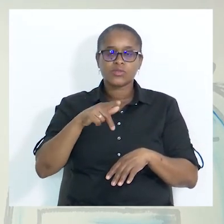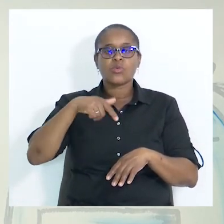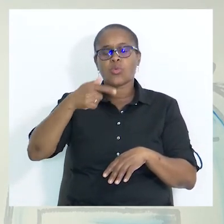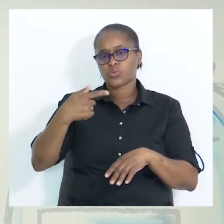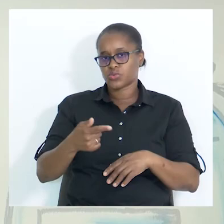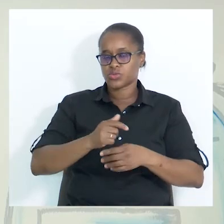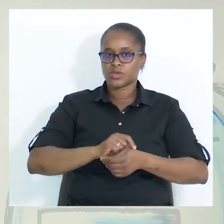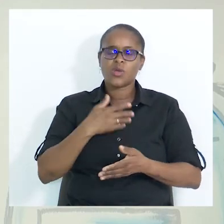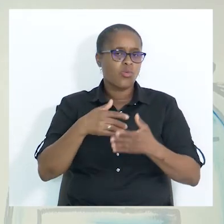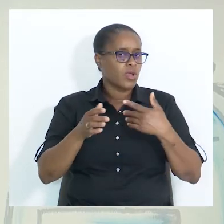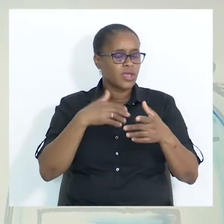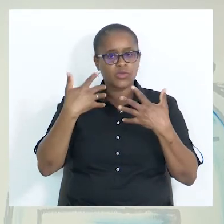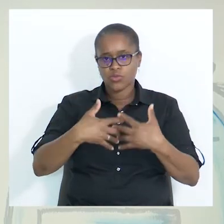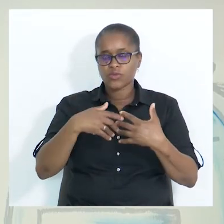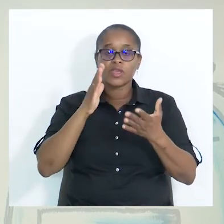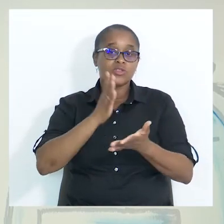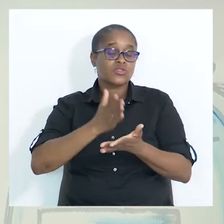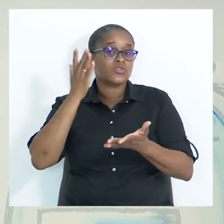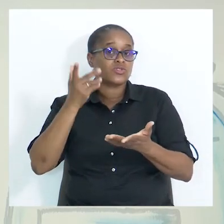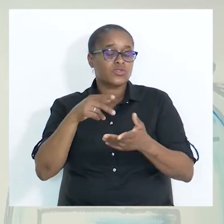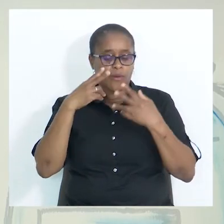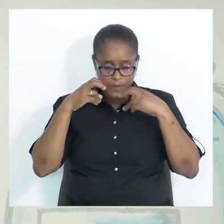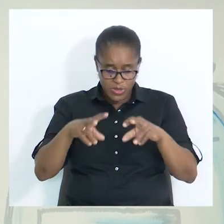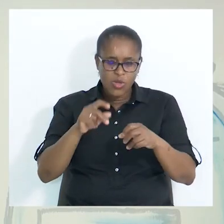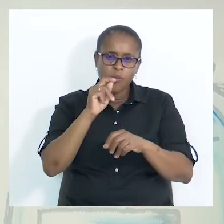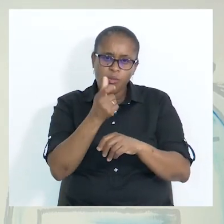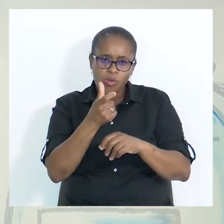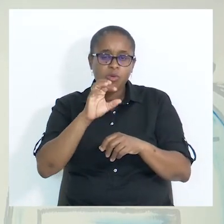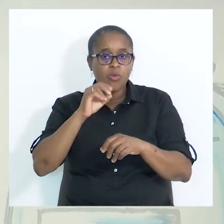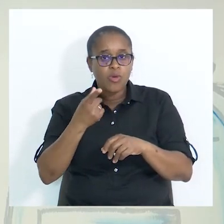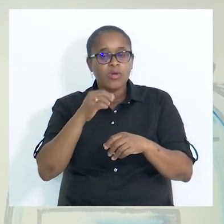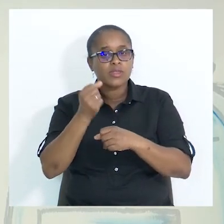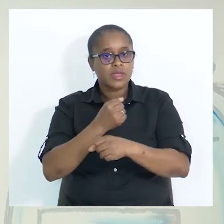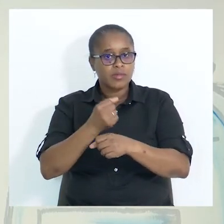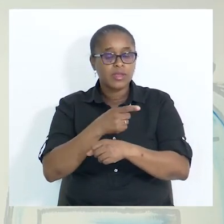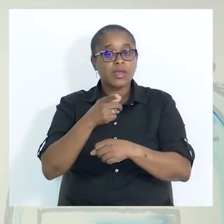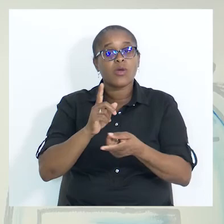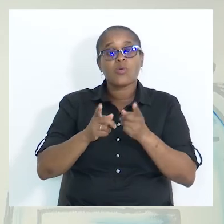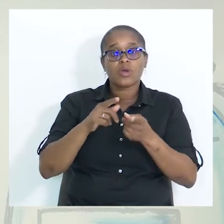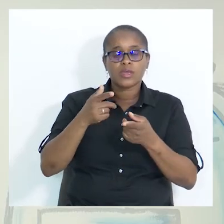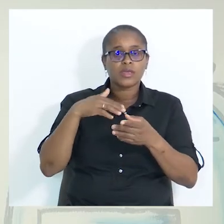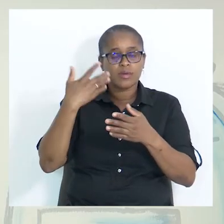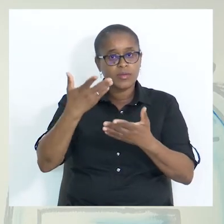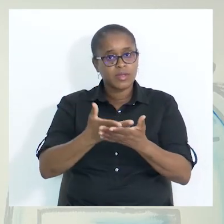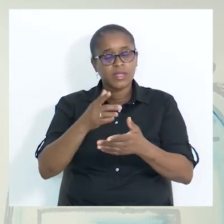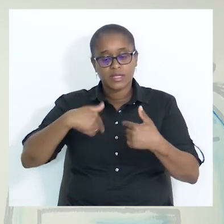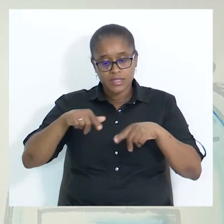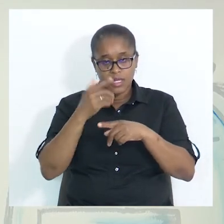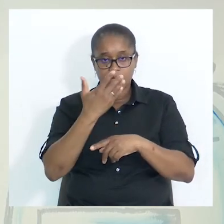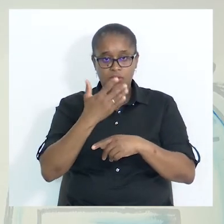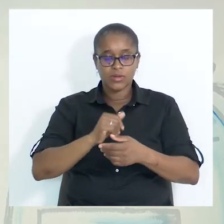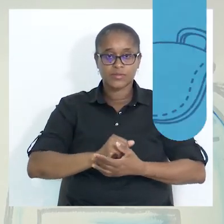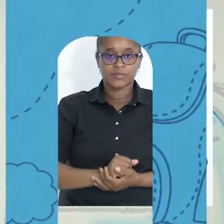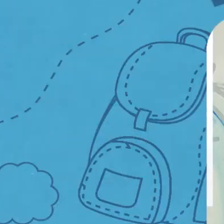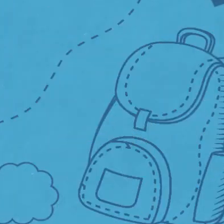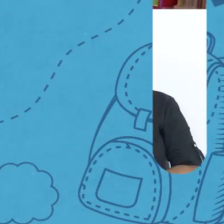outros. Qualquer dúvida é só pesquisar um pouco ou então trabalhar aquilo mais afincadamente na sala de aula.